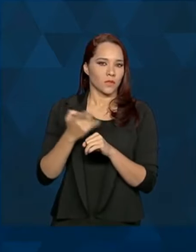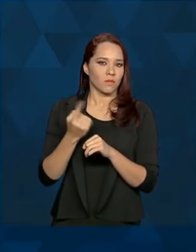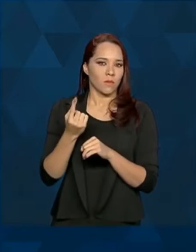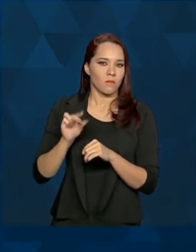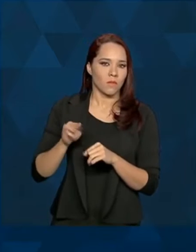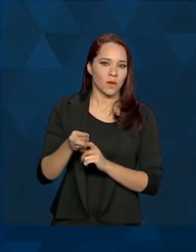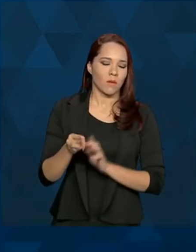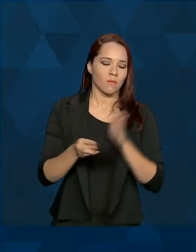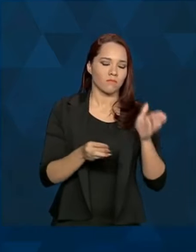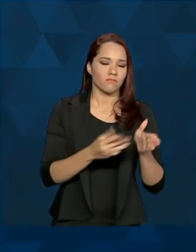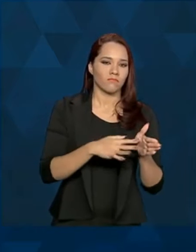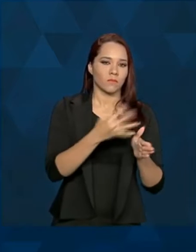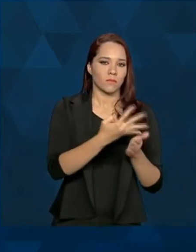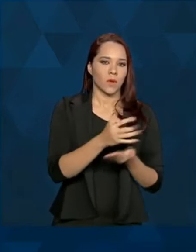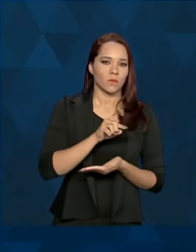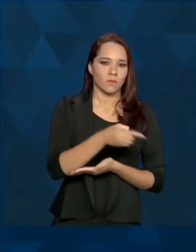de